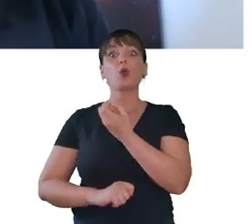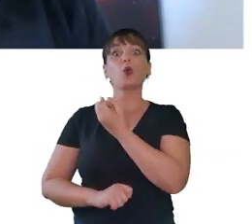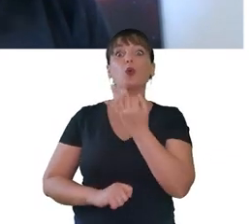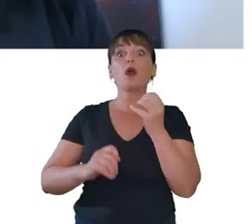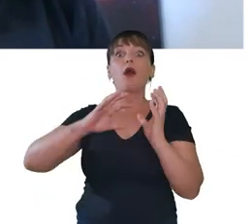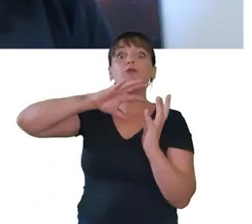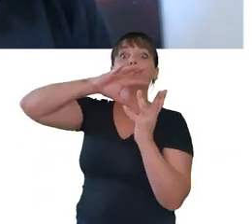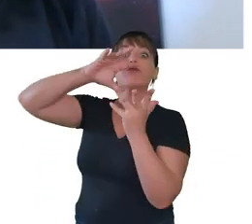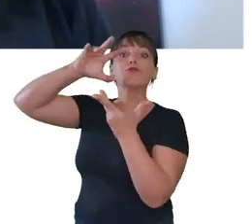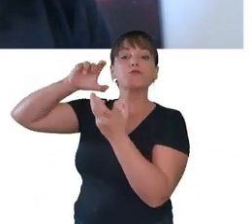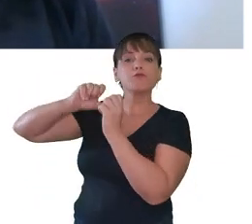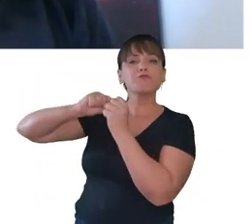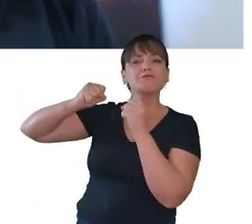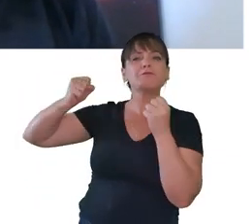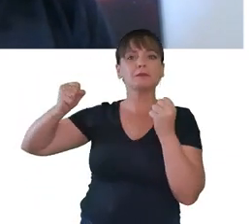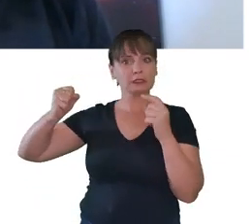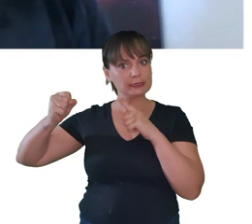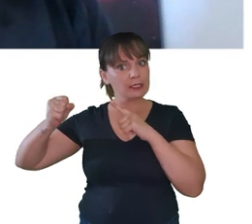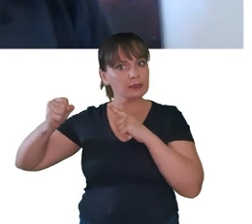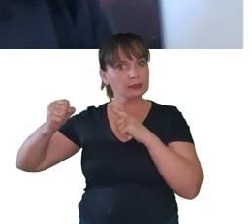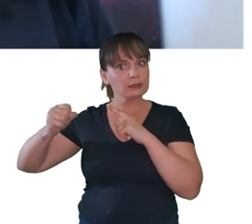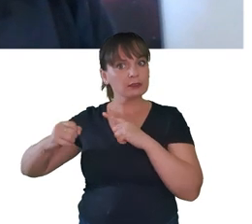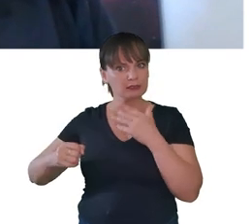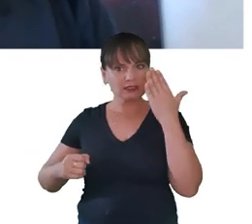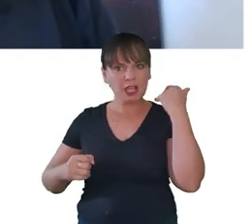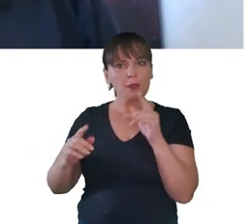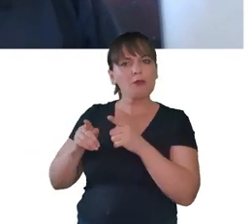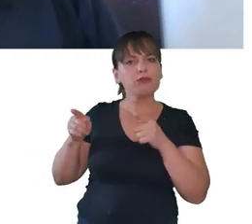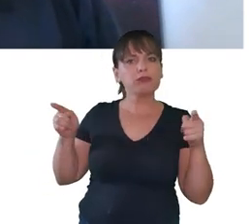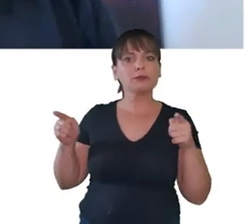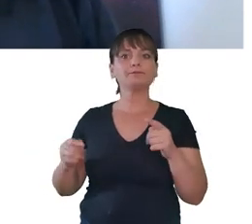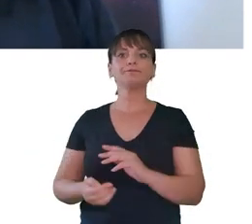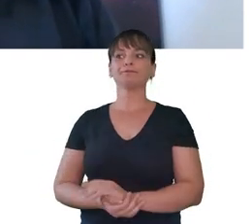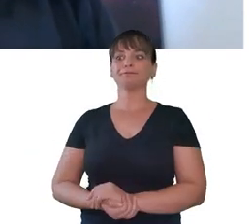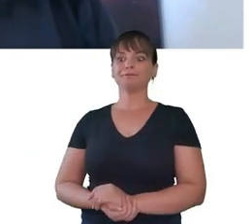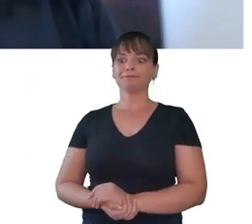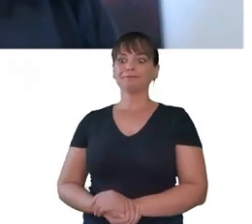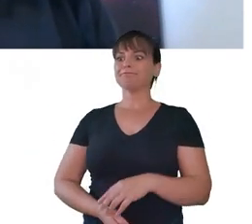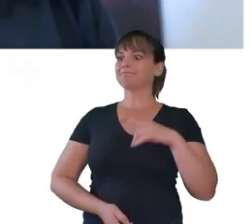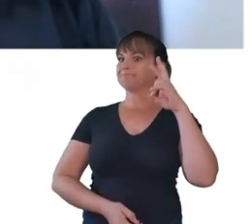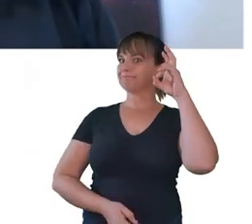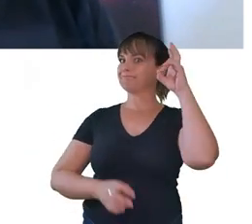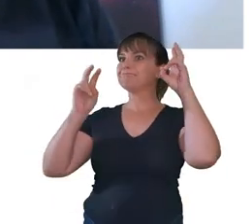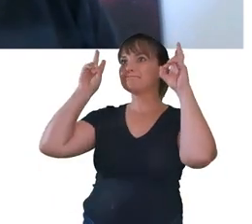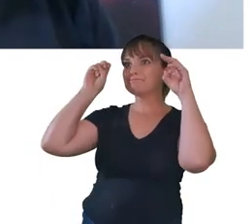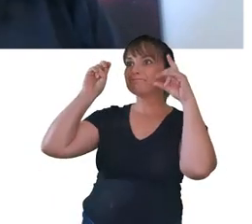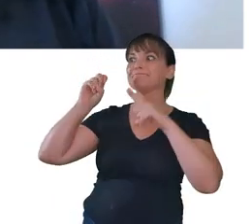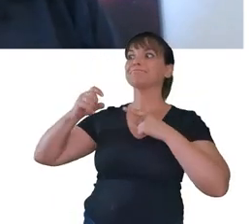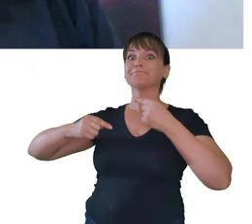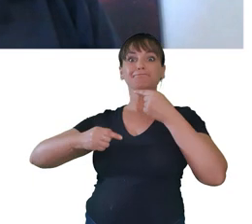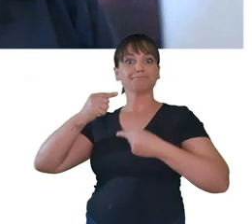audiência, qual é o tamanho do universo? Existe uma medida para isso? Esse é um tema ainda em